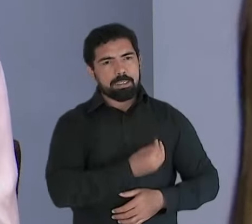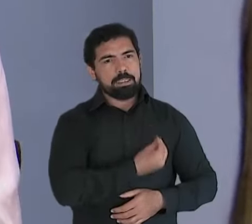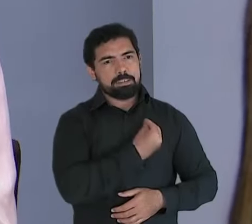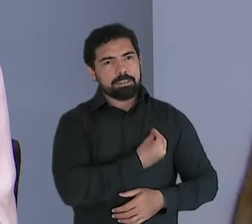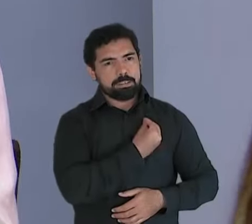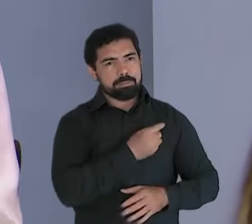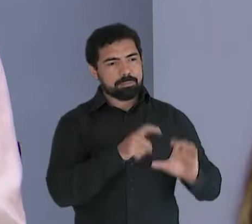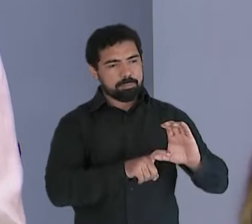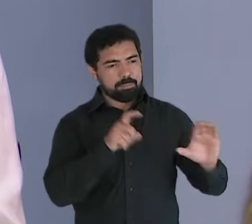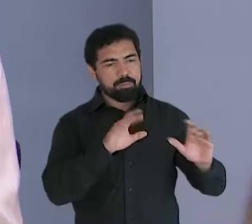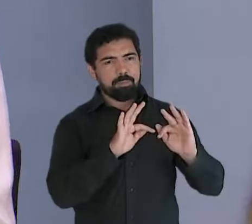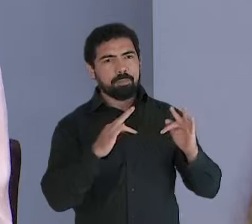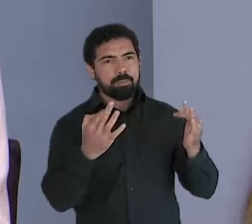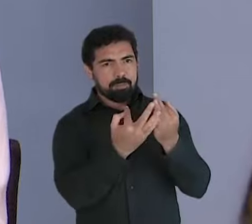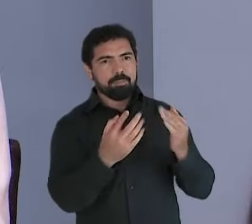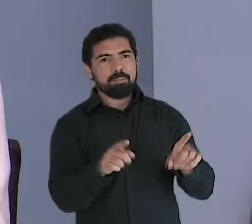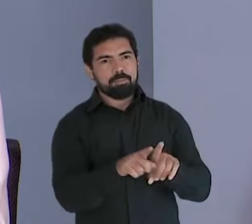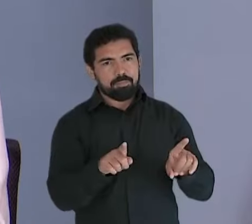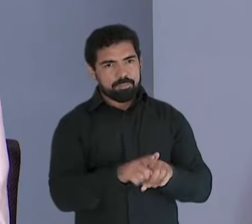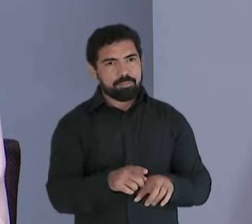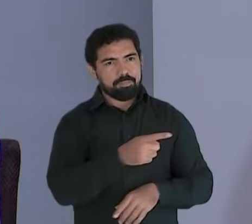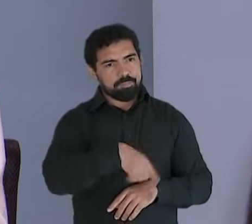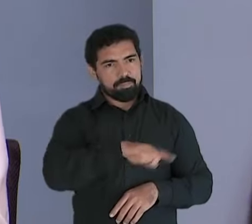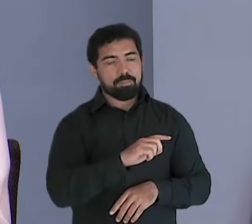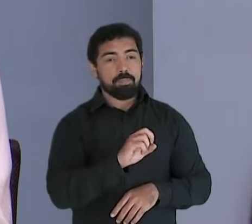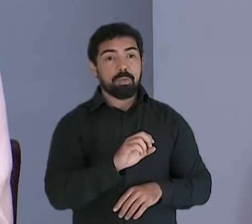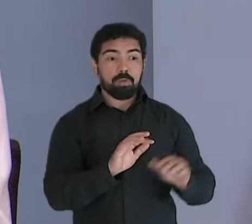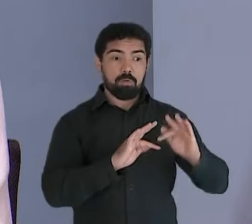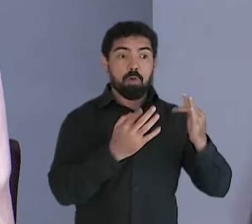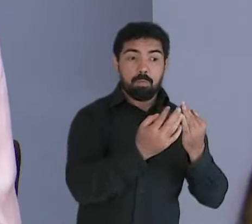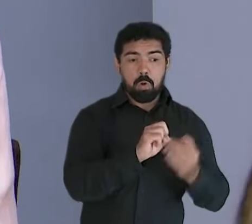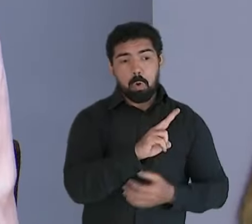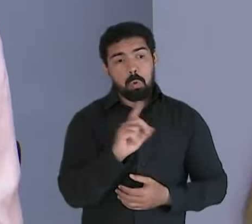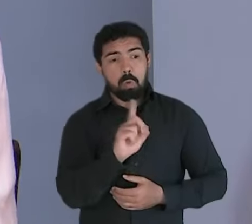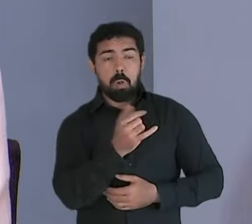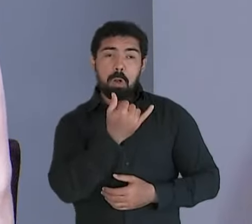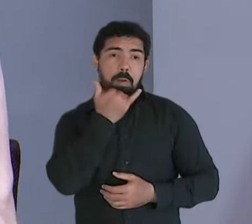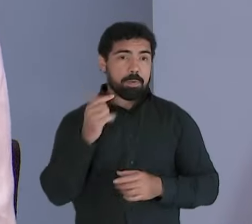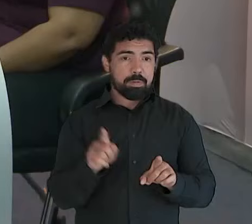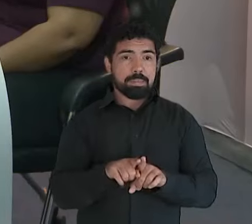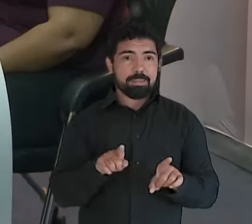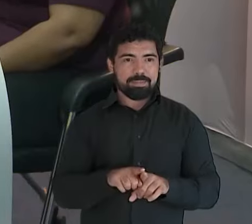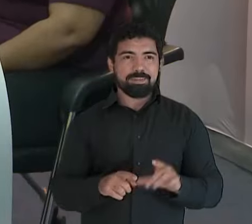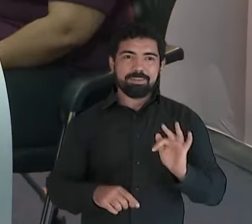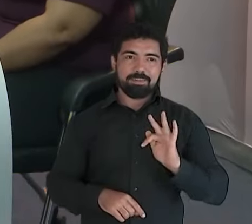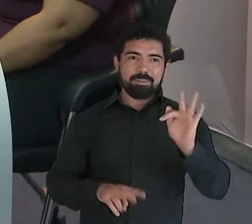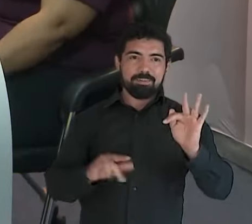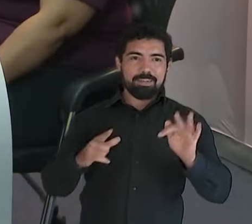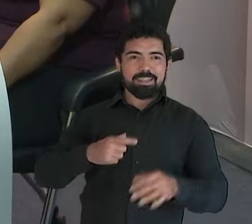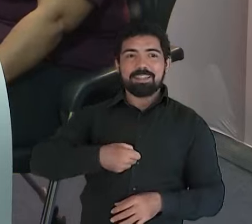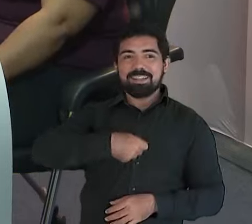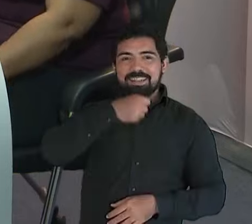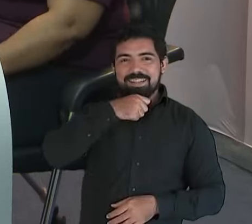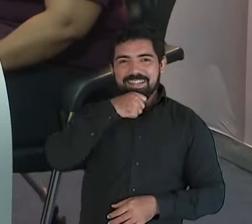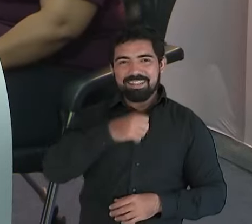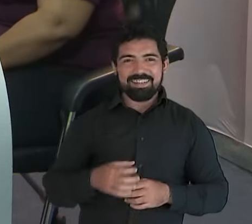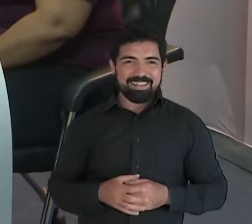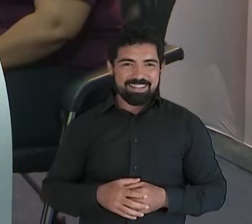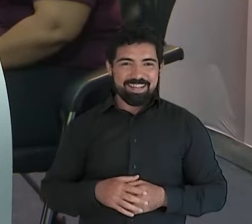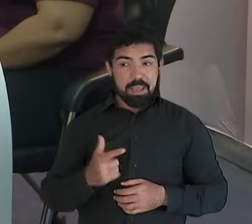suas vidas, formem suas famílias, ou casem, não, né? Ou não. Sim. Aqui um dia a Silva vai ser a avó. É, porque sim, até não estou